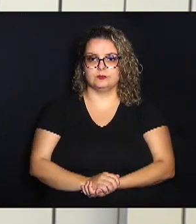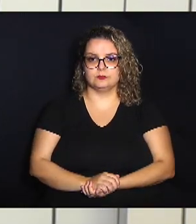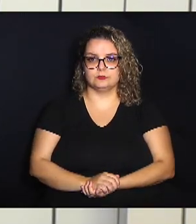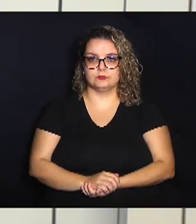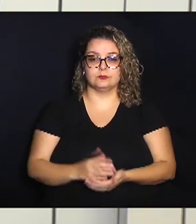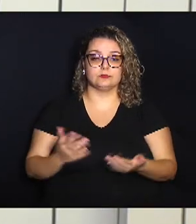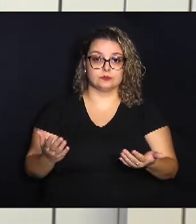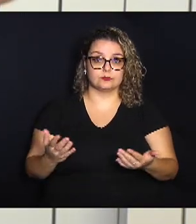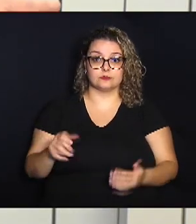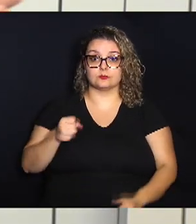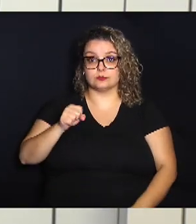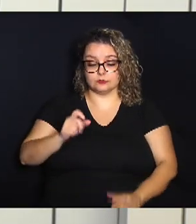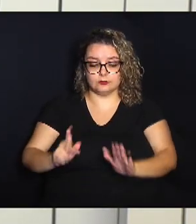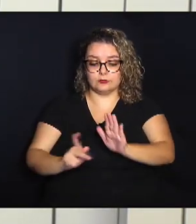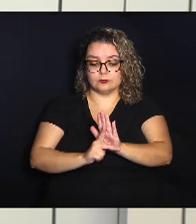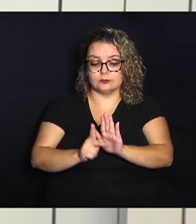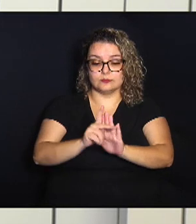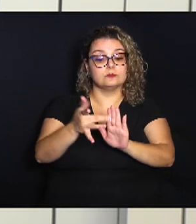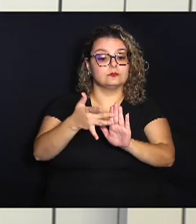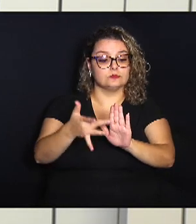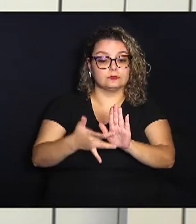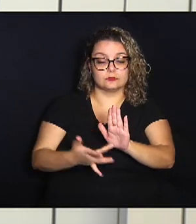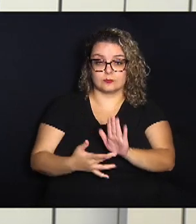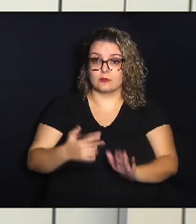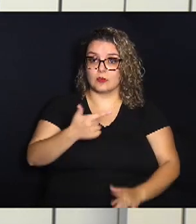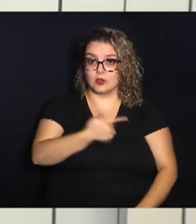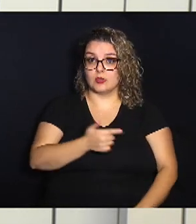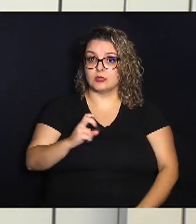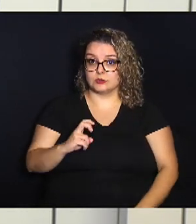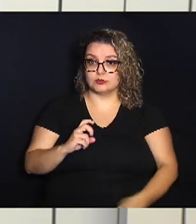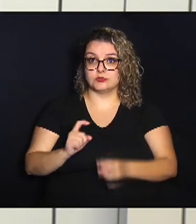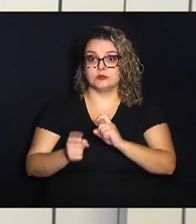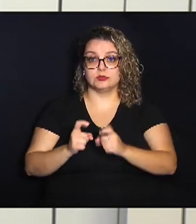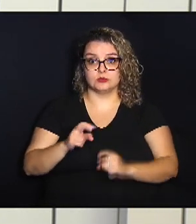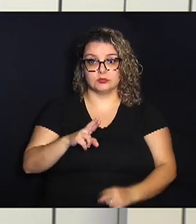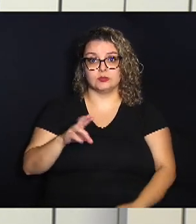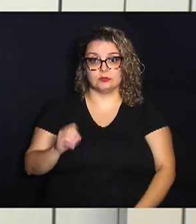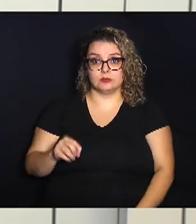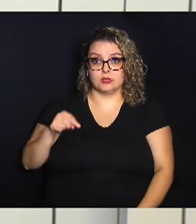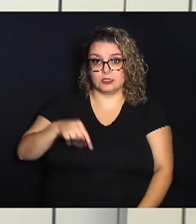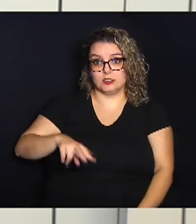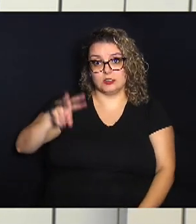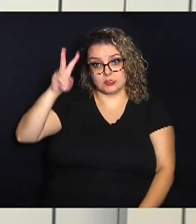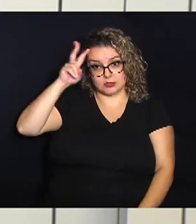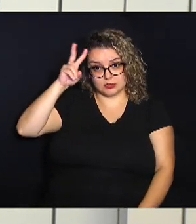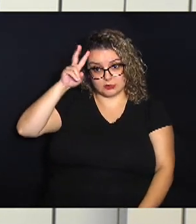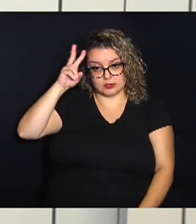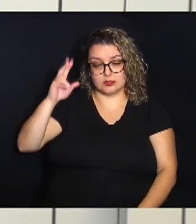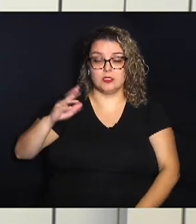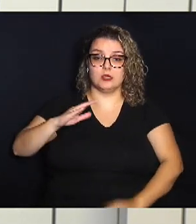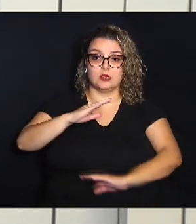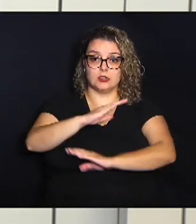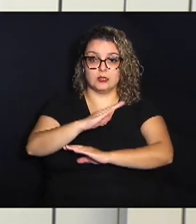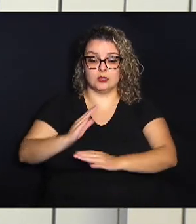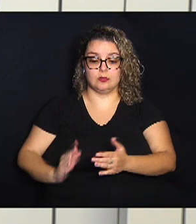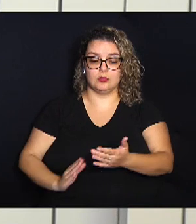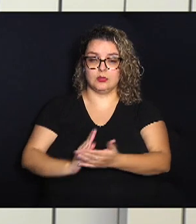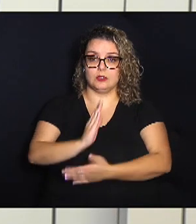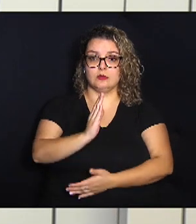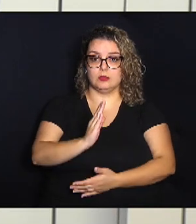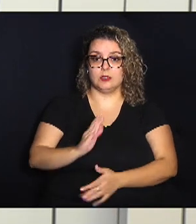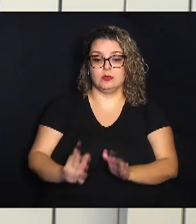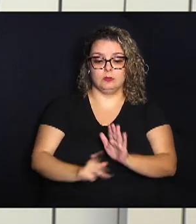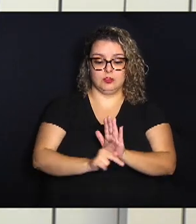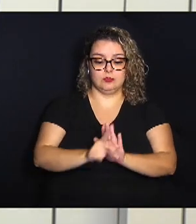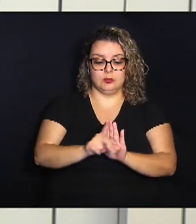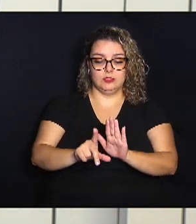Bom, 8 projetos estavam na pauta da 25ª reunião ordinária desta segunda-feira e a Câmara aprovou o projeto de lei